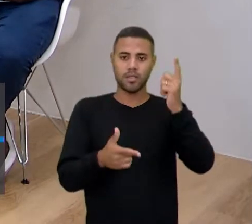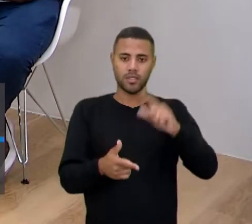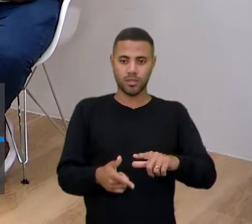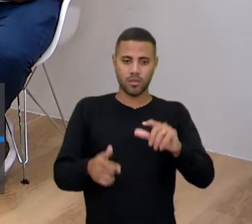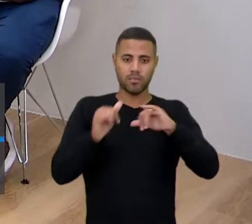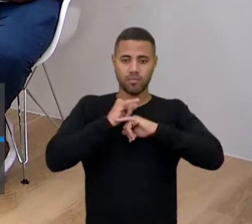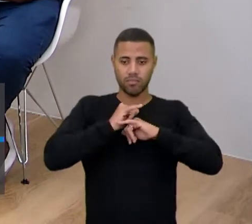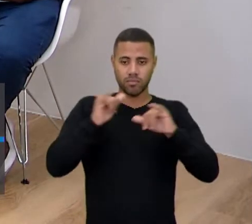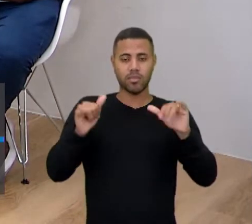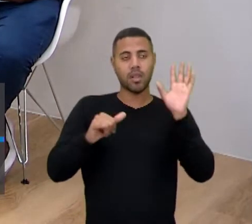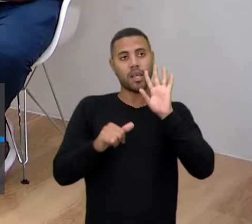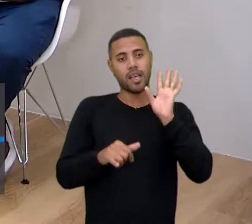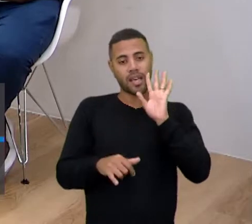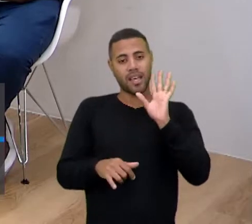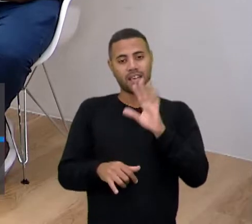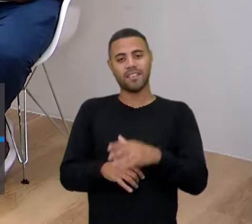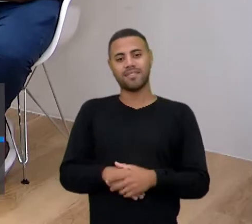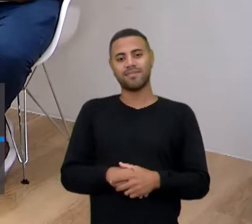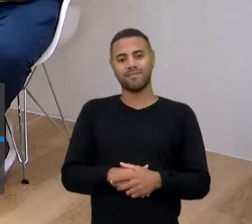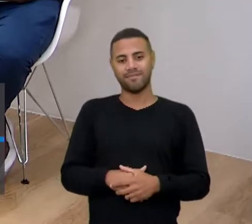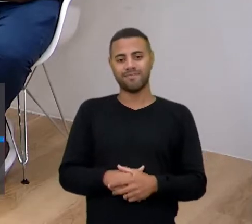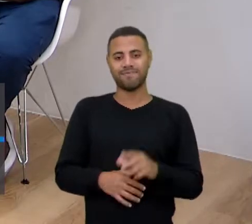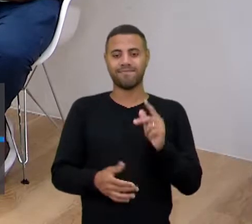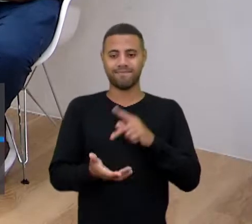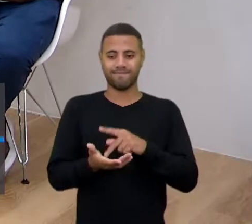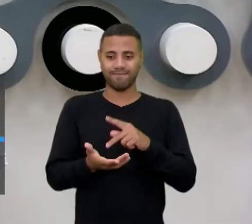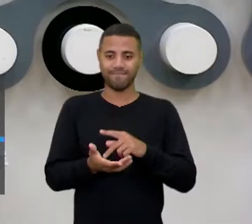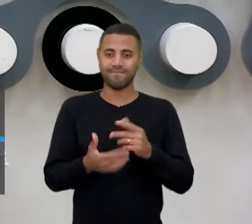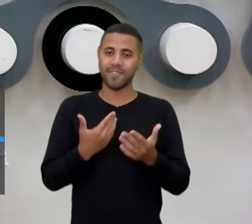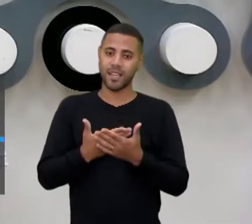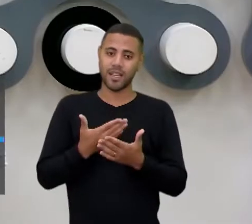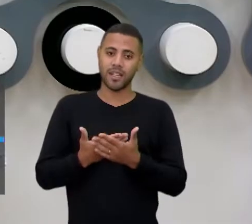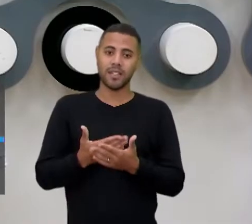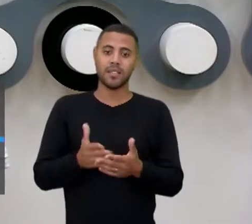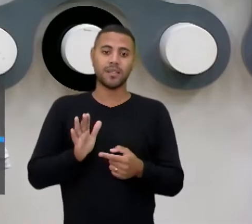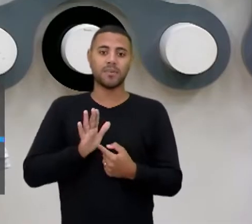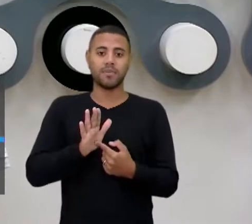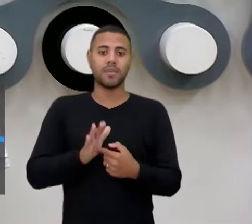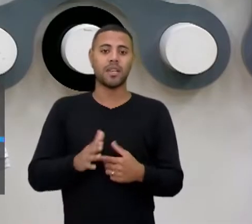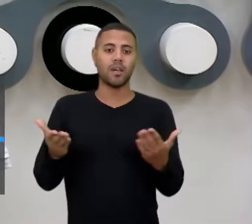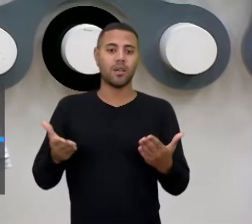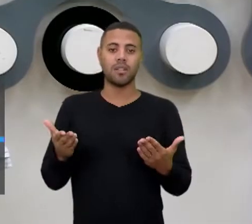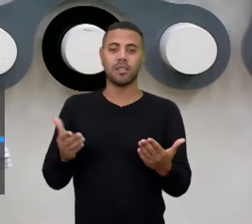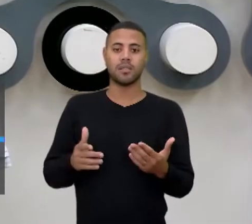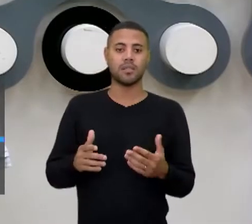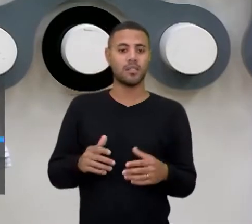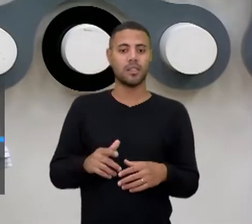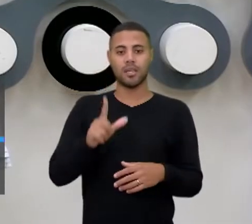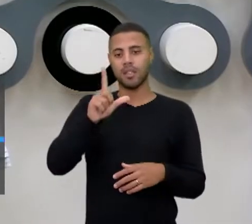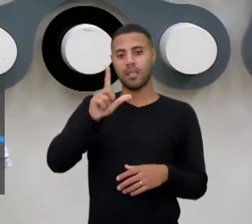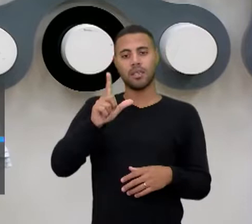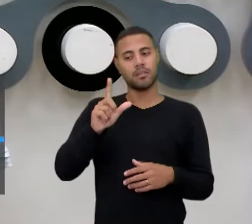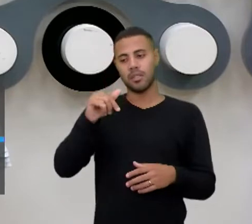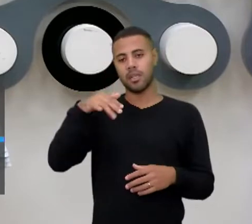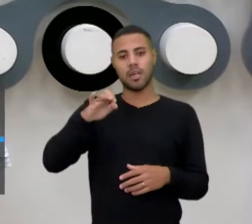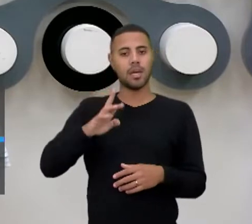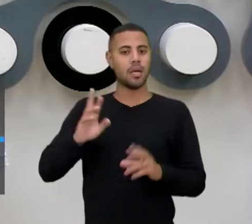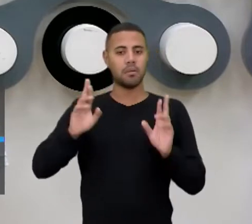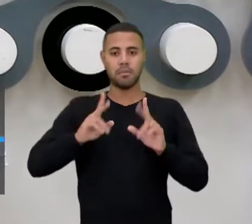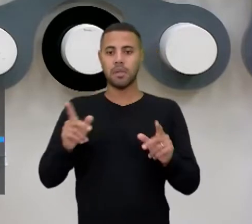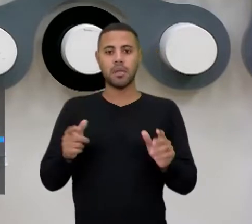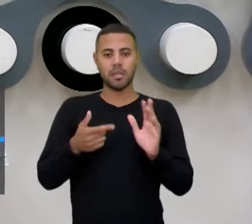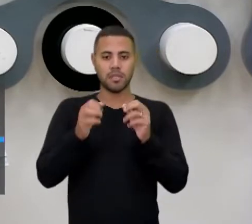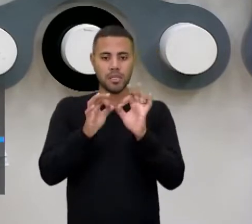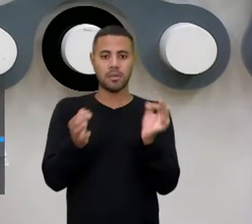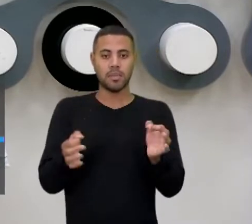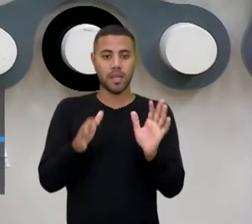legal. Amém. Isso a gente falou ontem na nossa aula, né? Que ela não está mais linear, essa linha aí. Né? E é uma das coisas que as